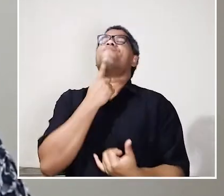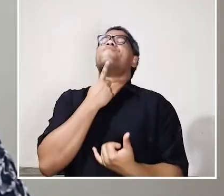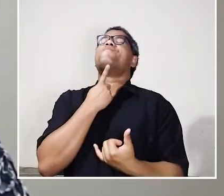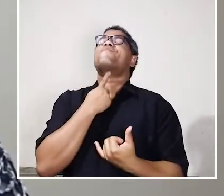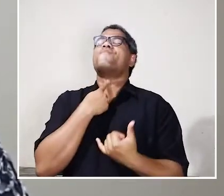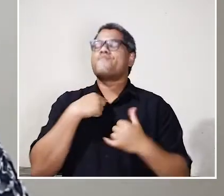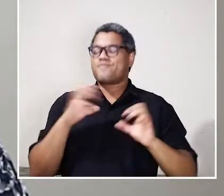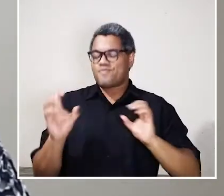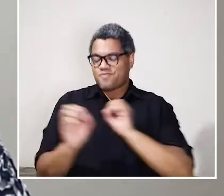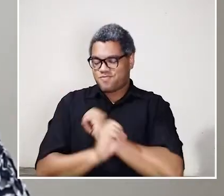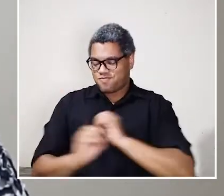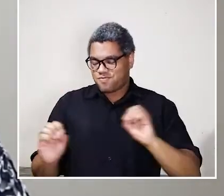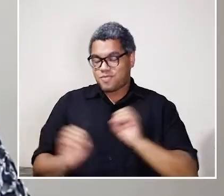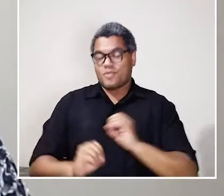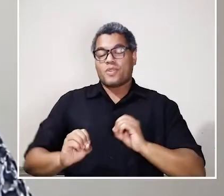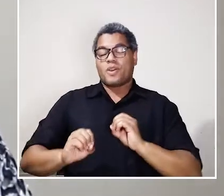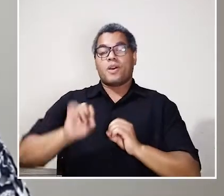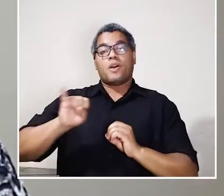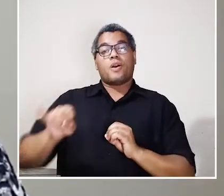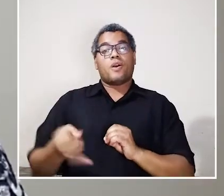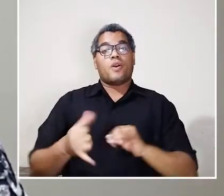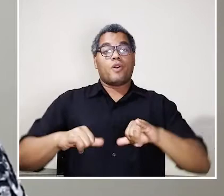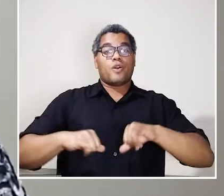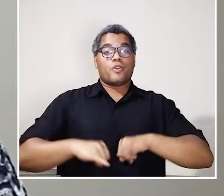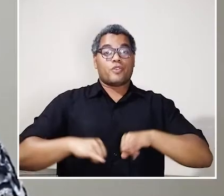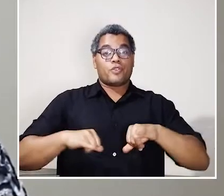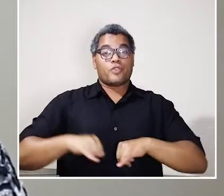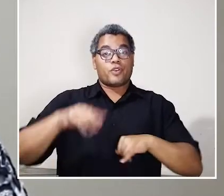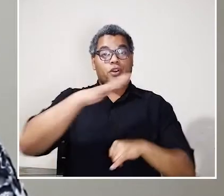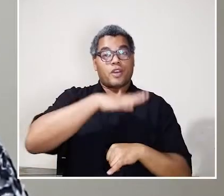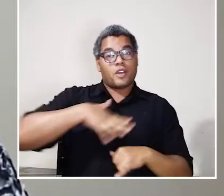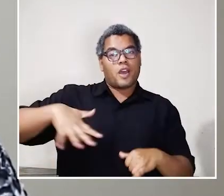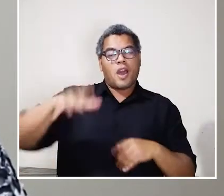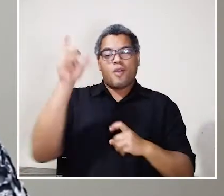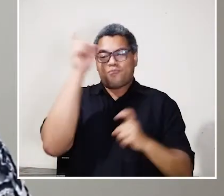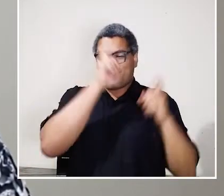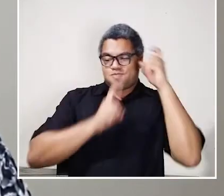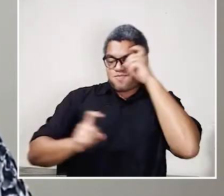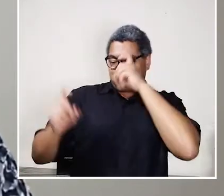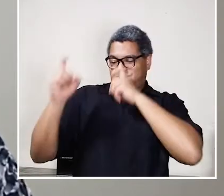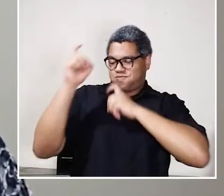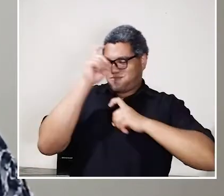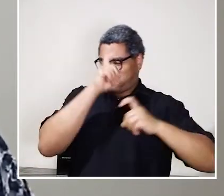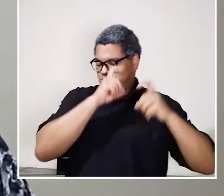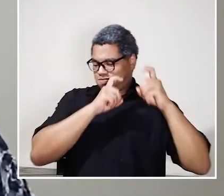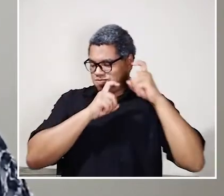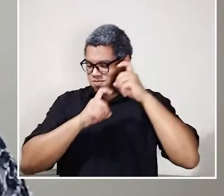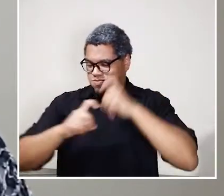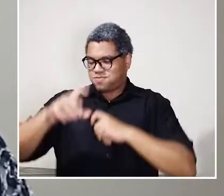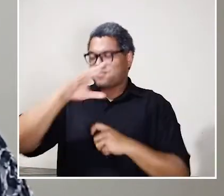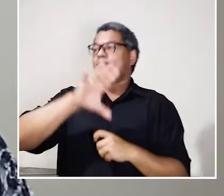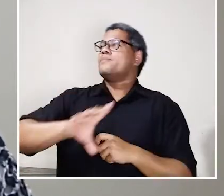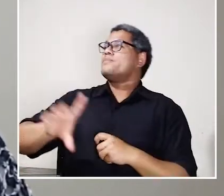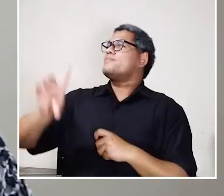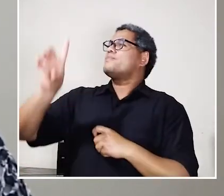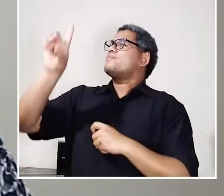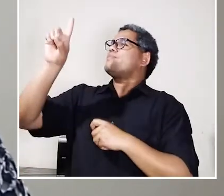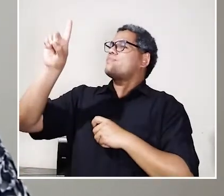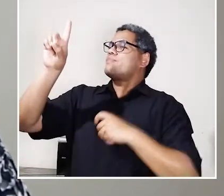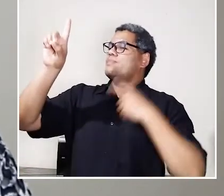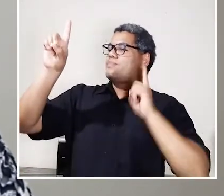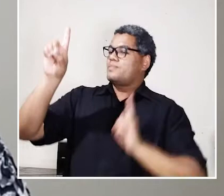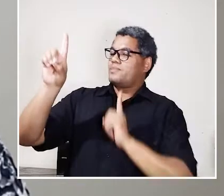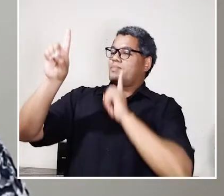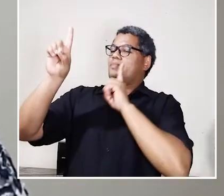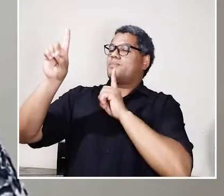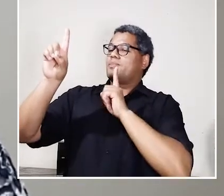da vontade? Jó, a despeito de seu desespero e da sua rudeza diante do próprio